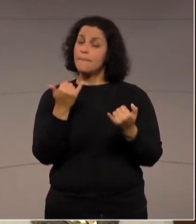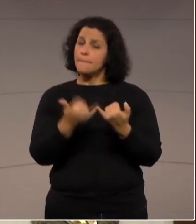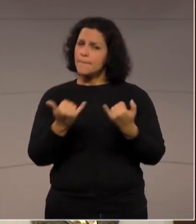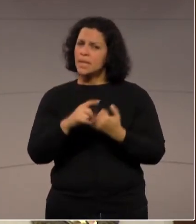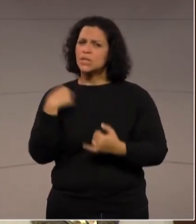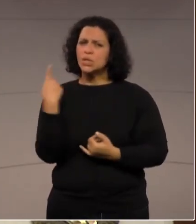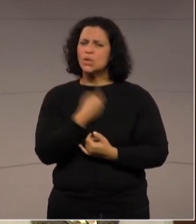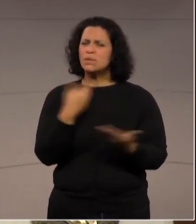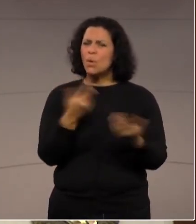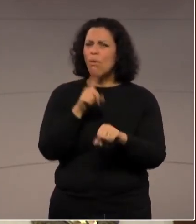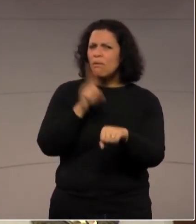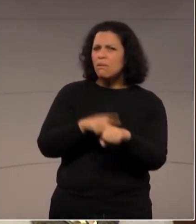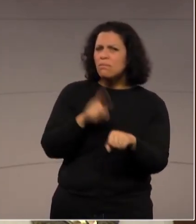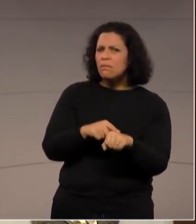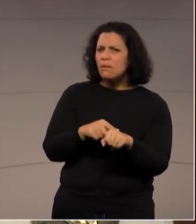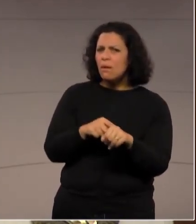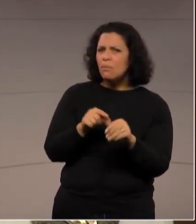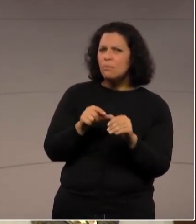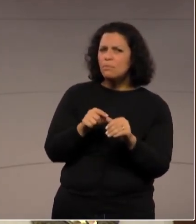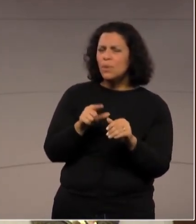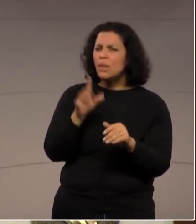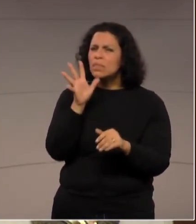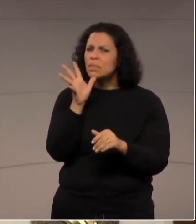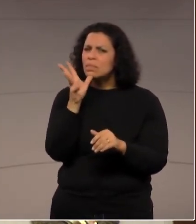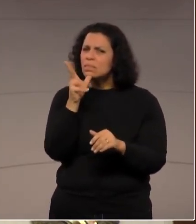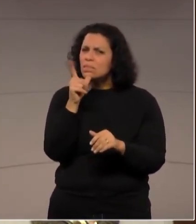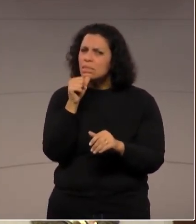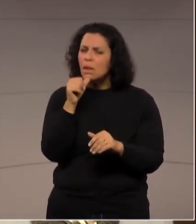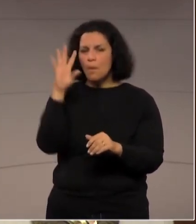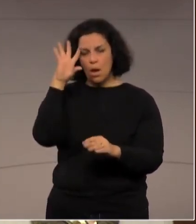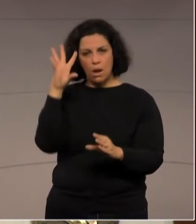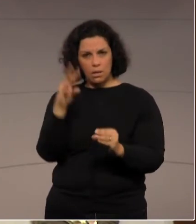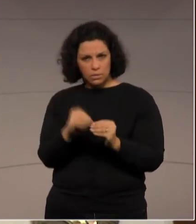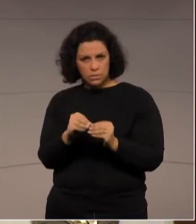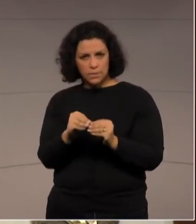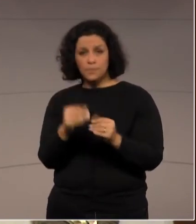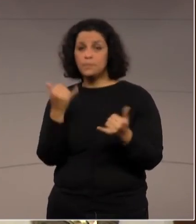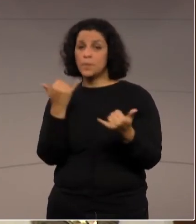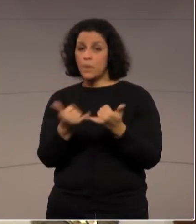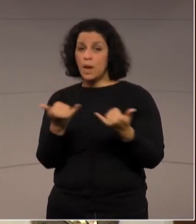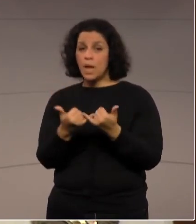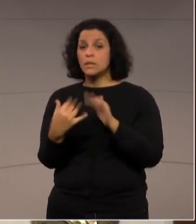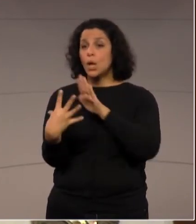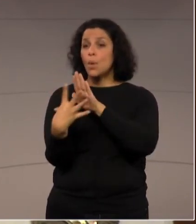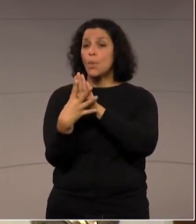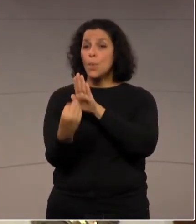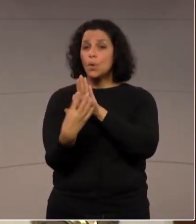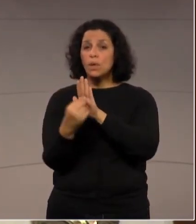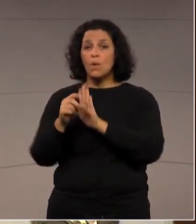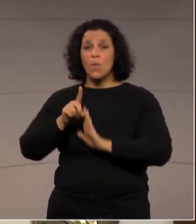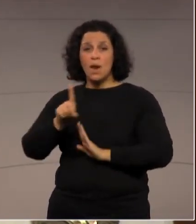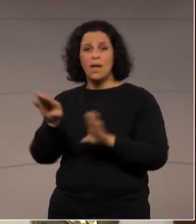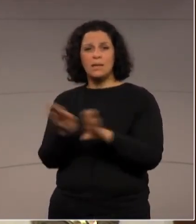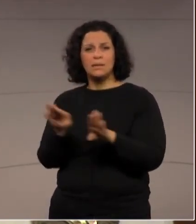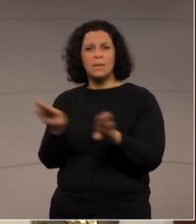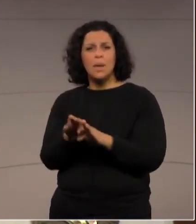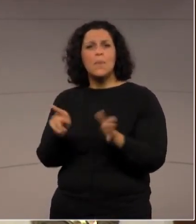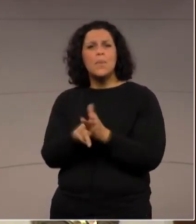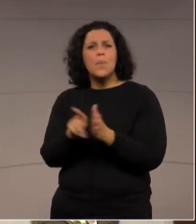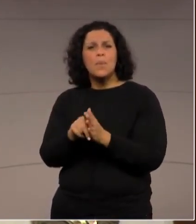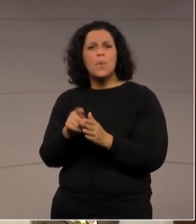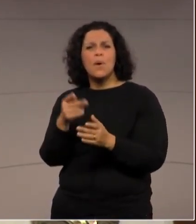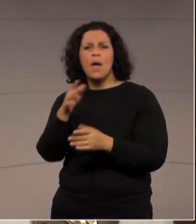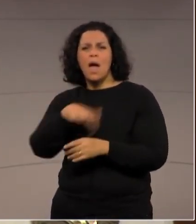que estamos num momento tardio de entendimento parece que o modelo usado por reino o portátil não